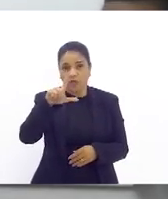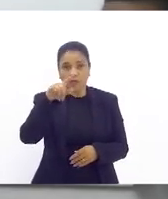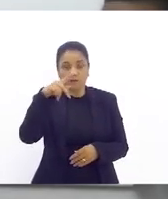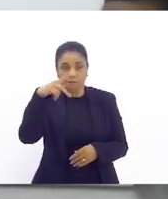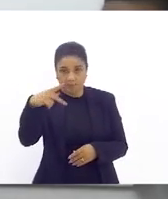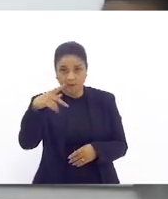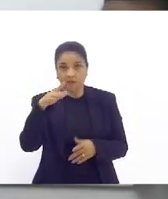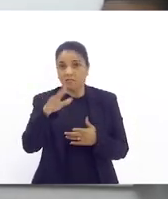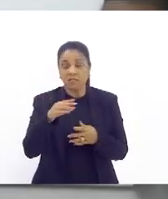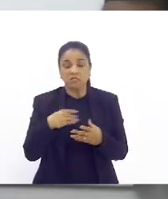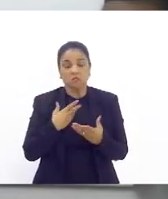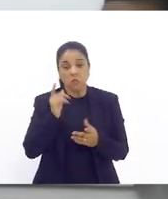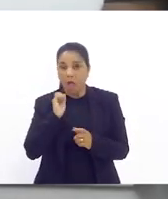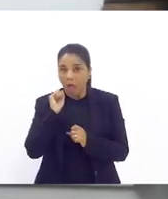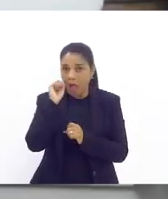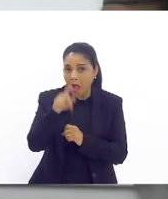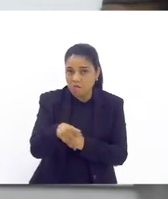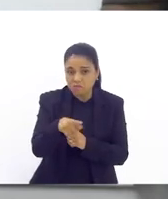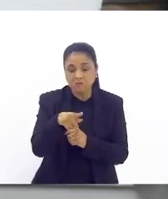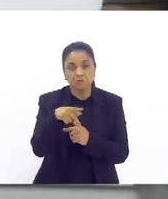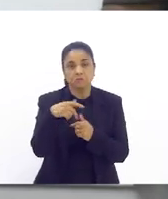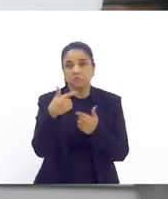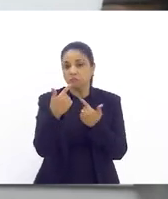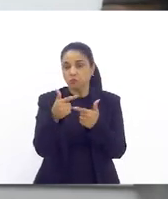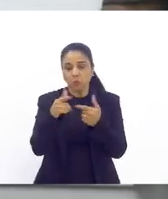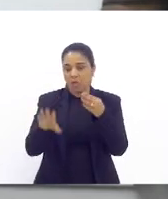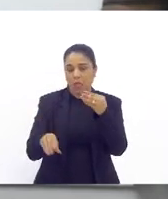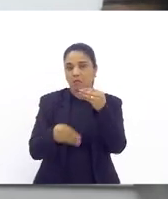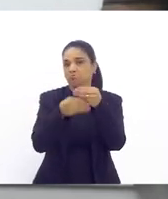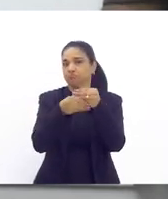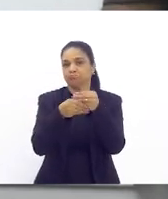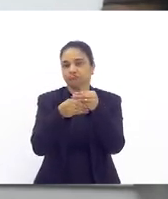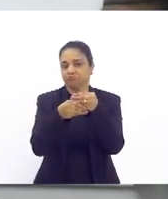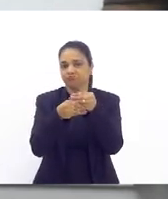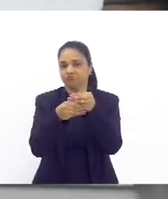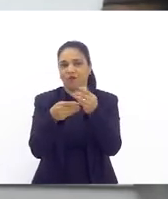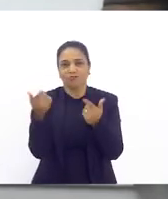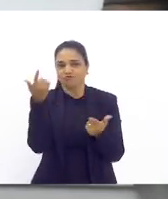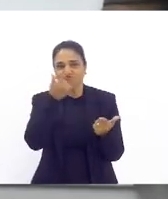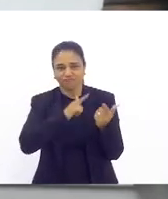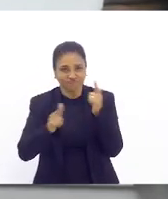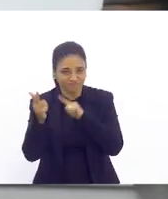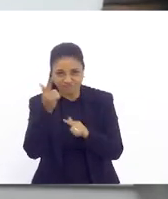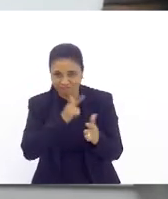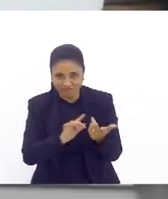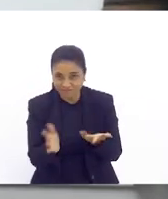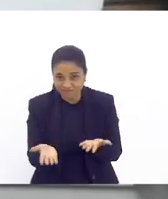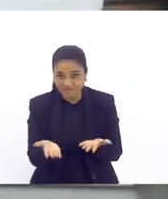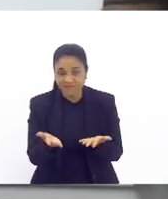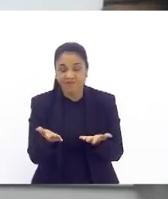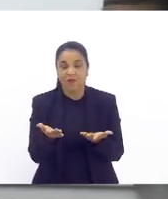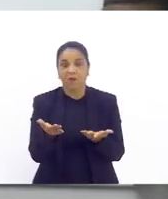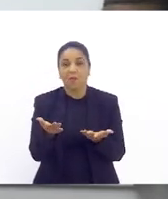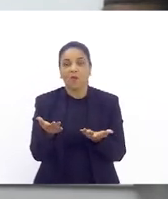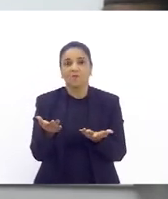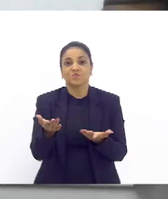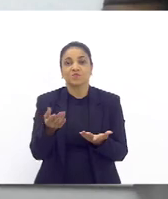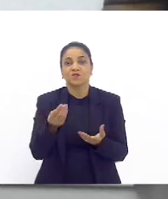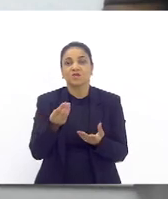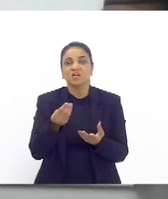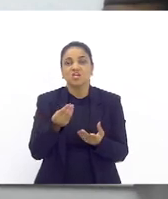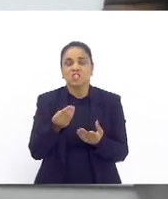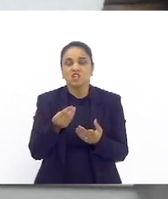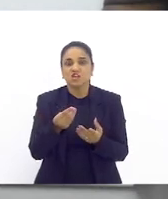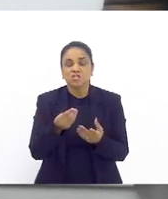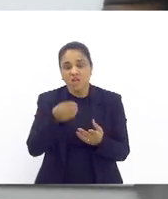nada incorporado aos seus vencimentos né então assim esses mecanismos de super exploração